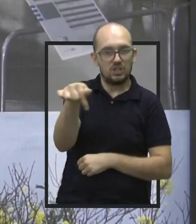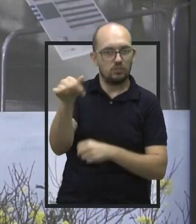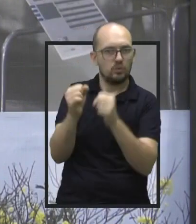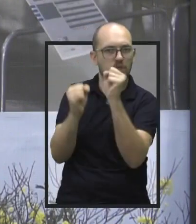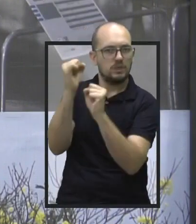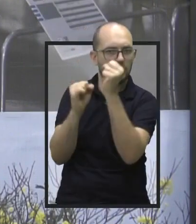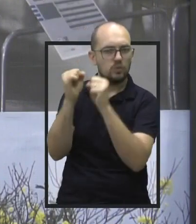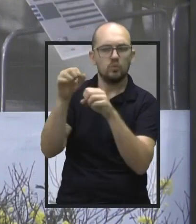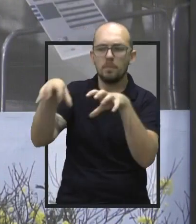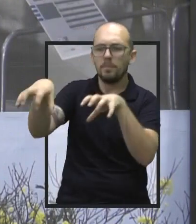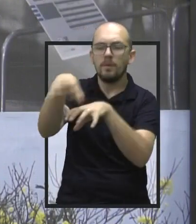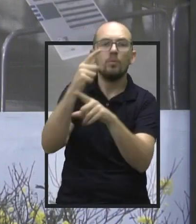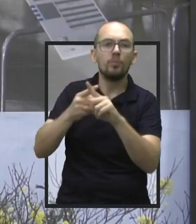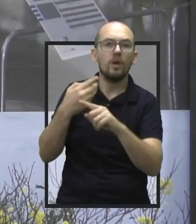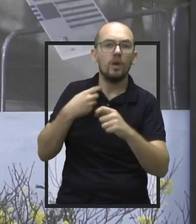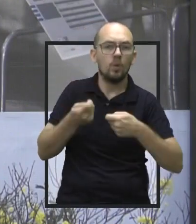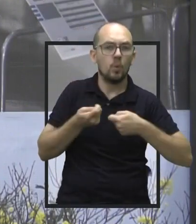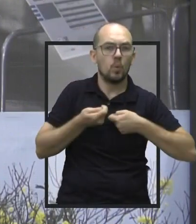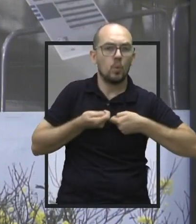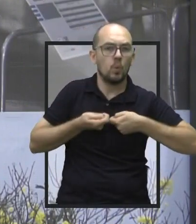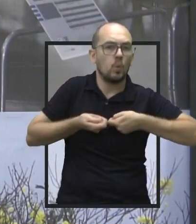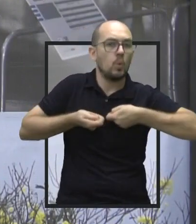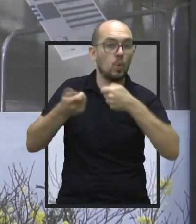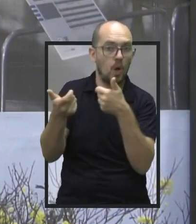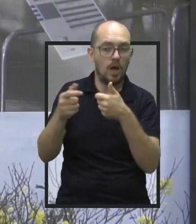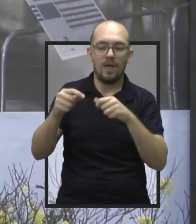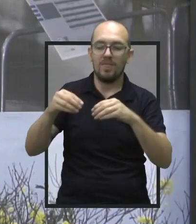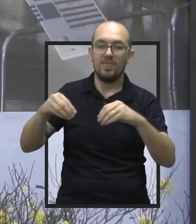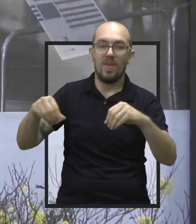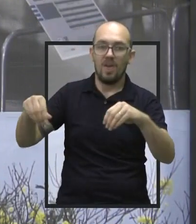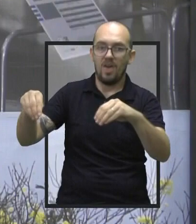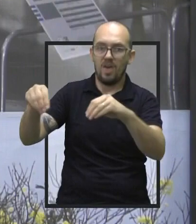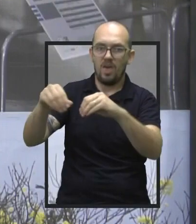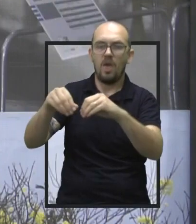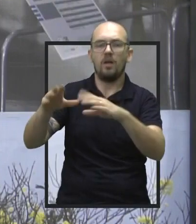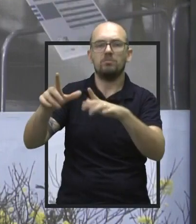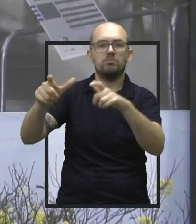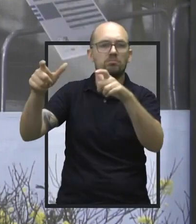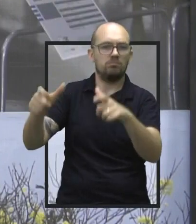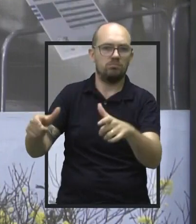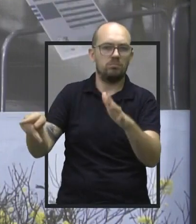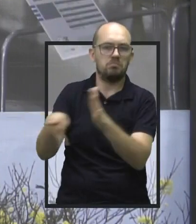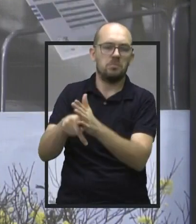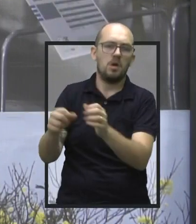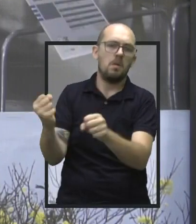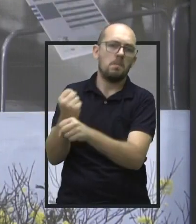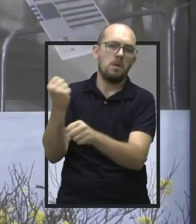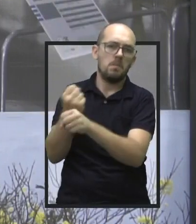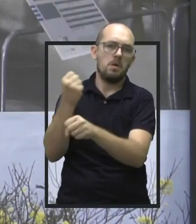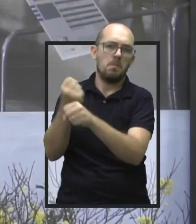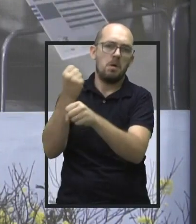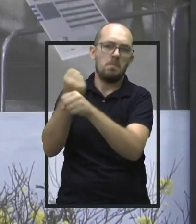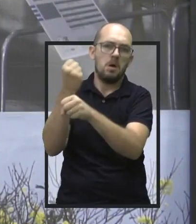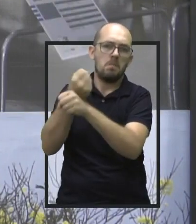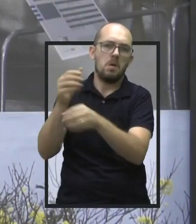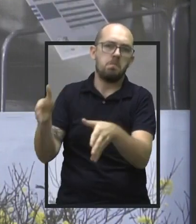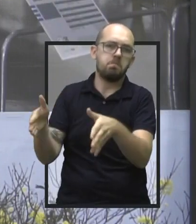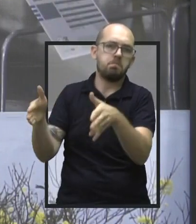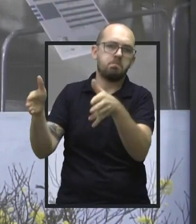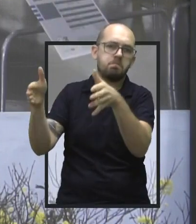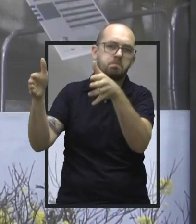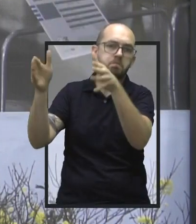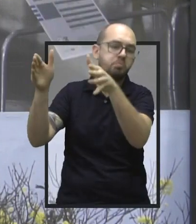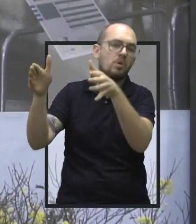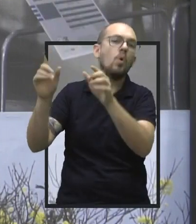Porque foram doados ali espaços, né, para empresas e indústrias, e nesses espaços foram construídos barracões